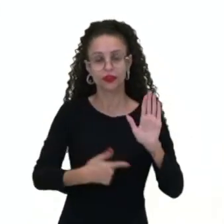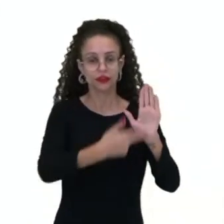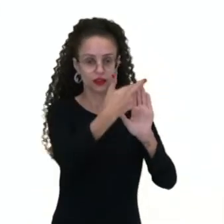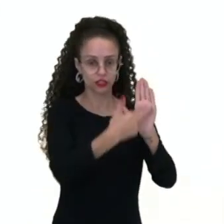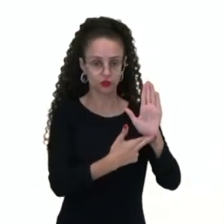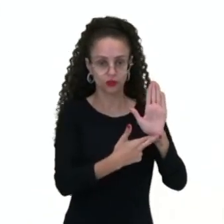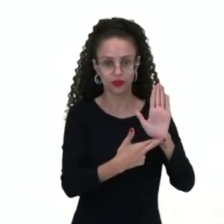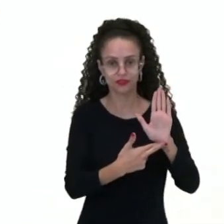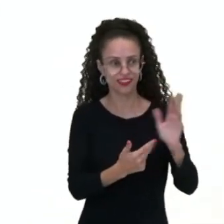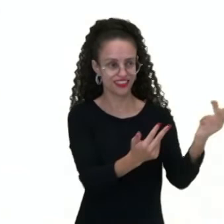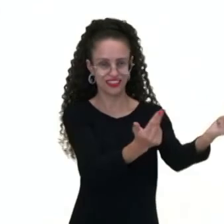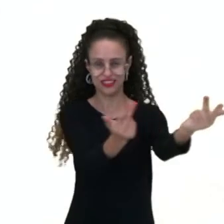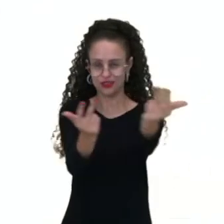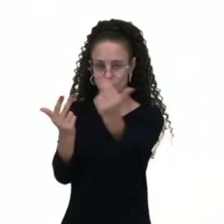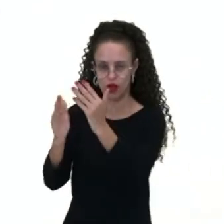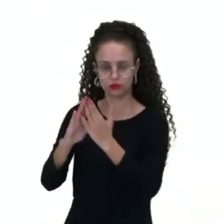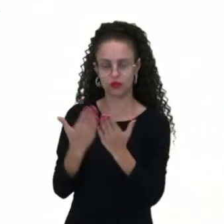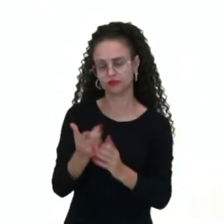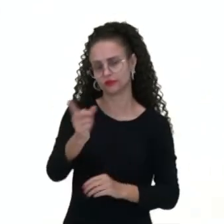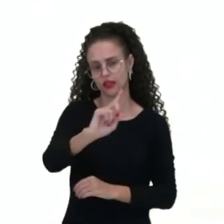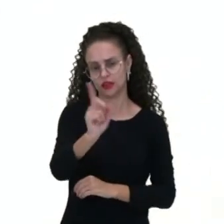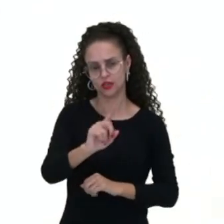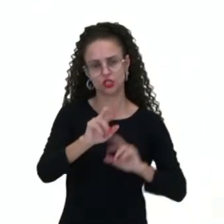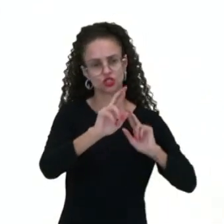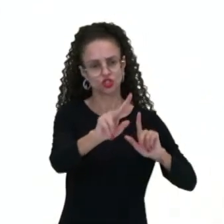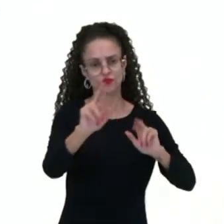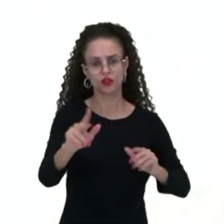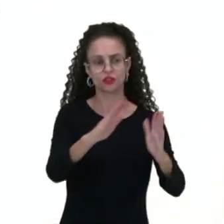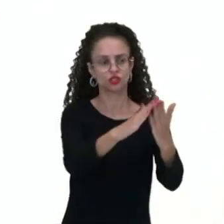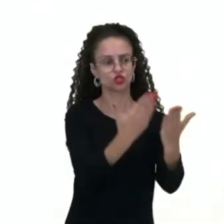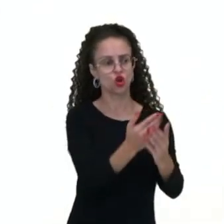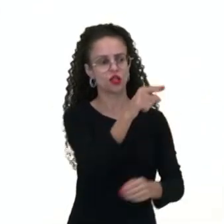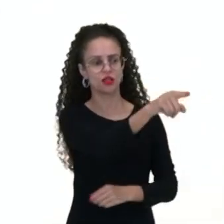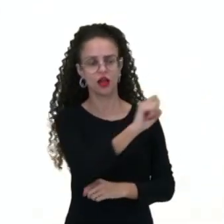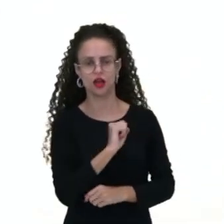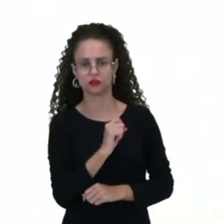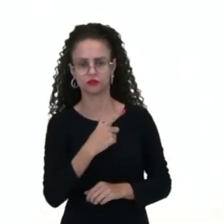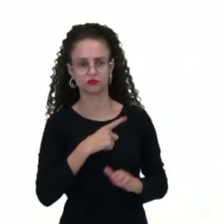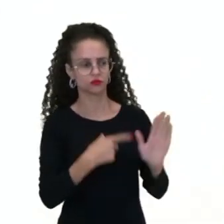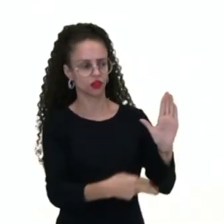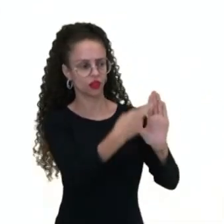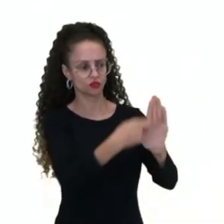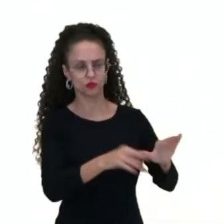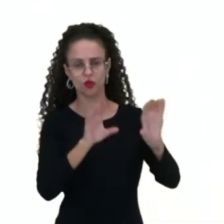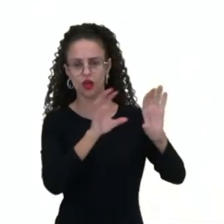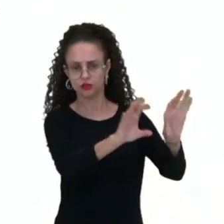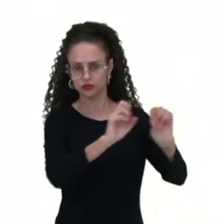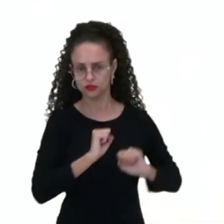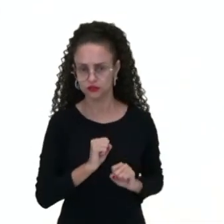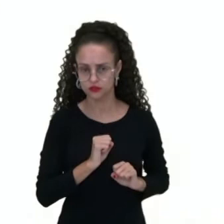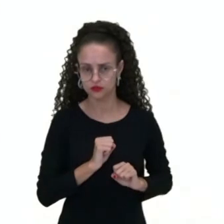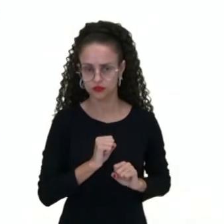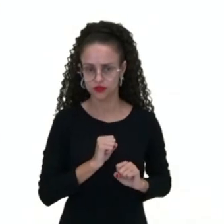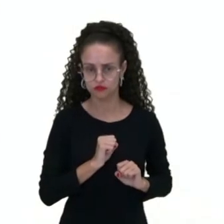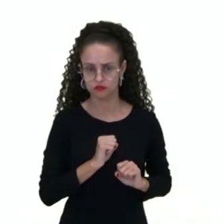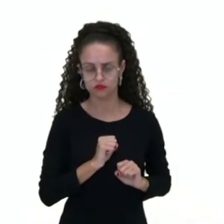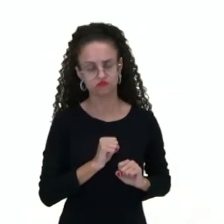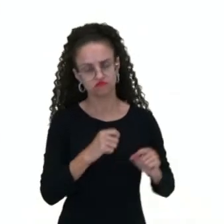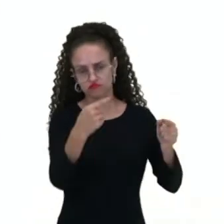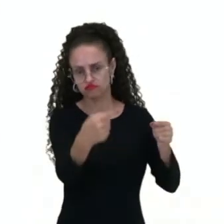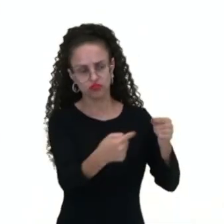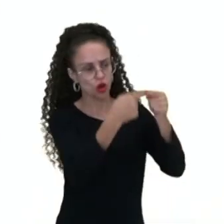uma escola não é semelhante à outra, né? O colégio fulano tem um regimento, né, baseado